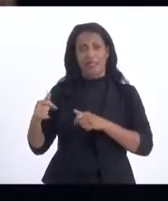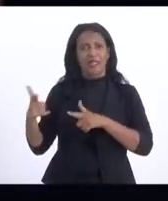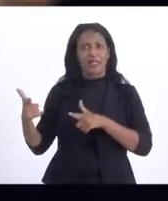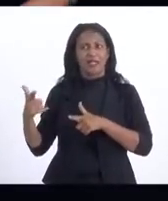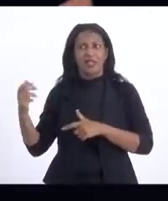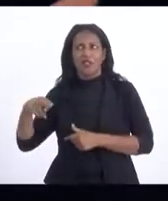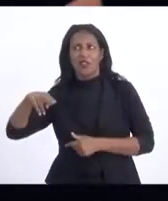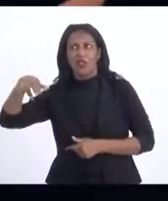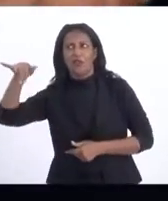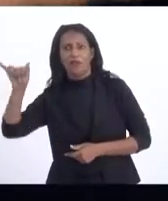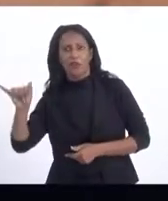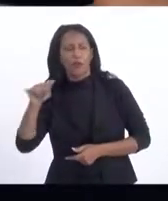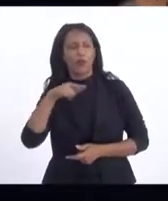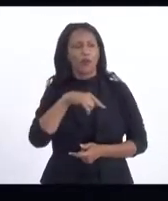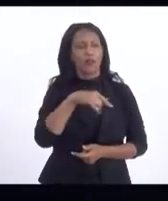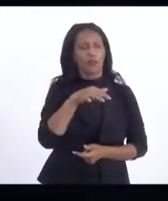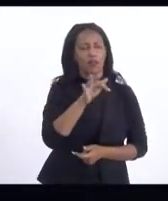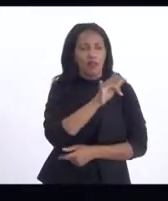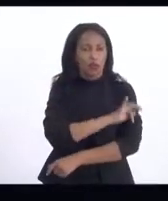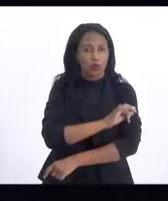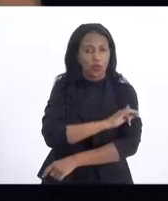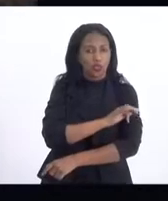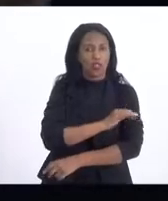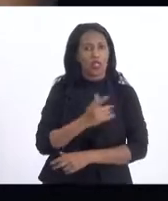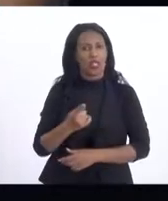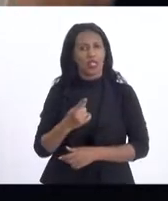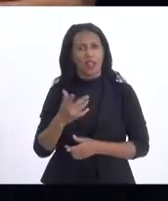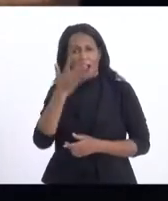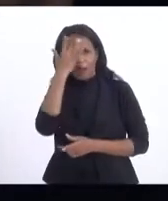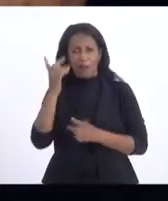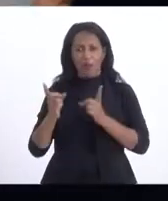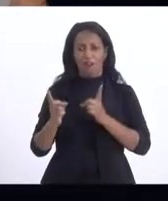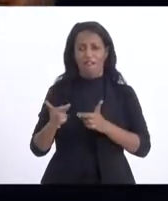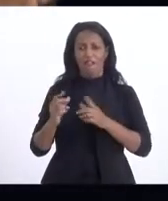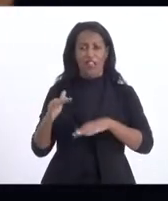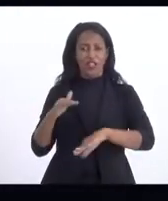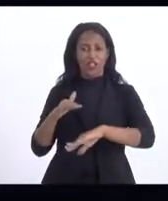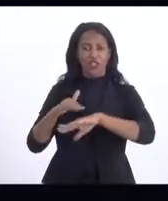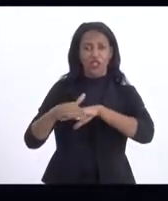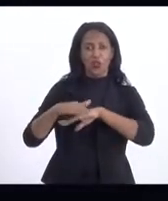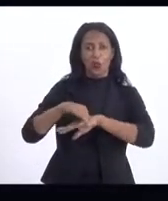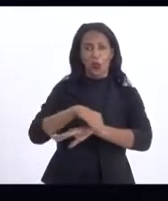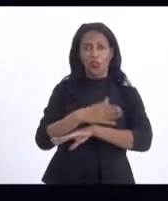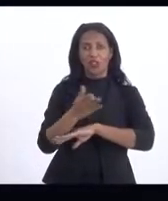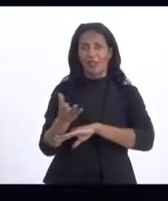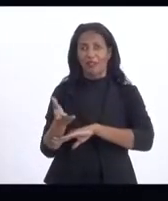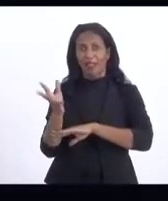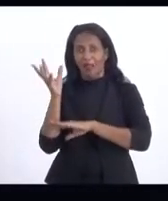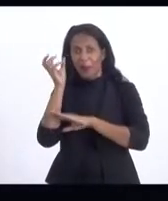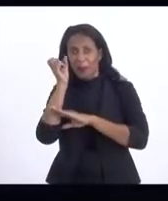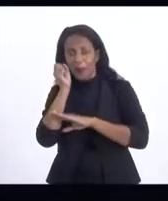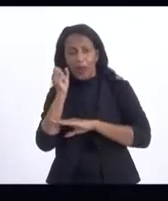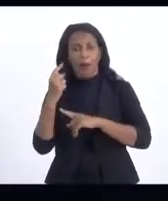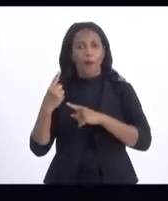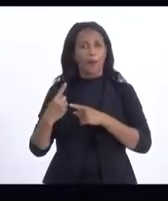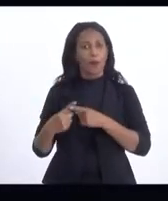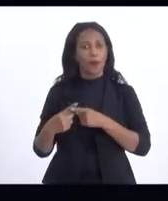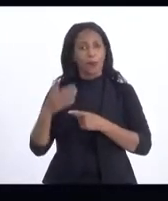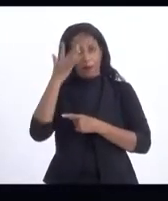Friburgo, que vem do Rio de Janeiro, precisa que a loja esteja aberta. Então, estendeu o horário de atendimento para ter isso. Eu disse